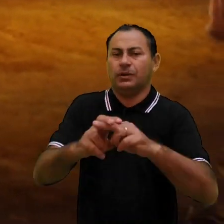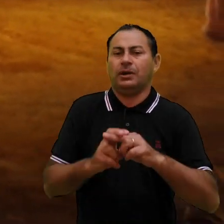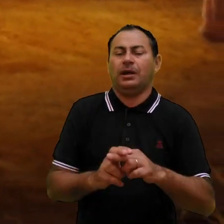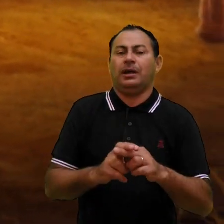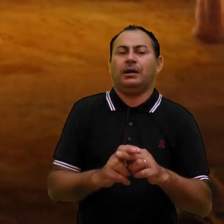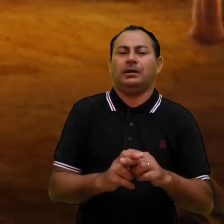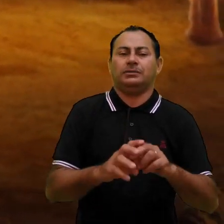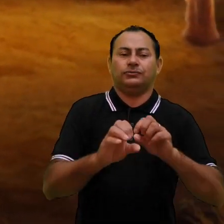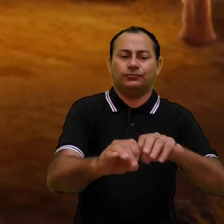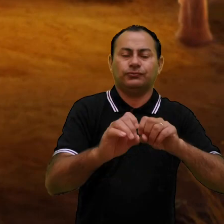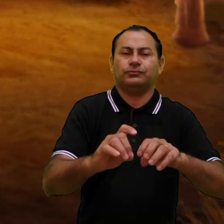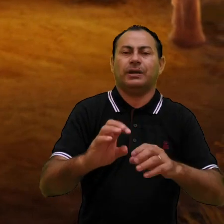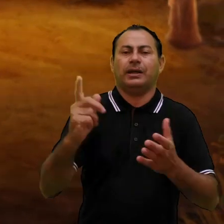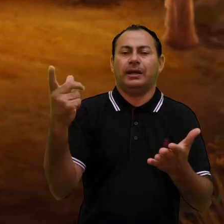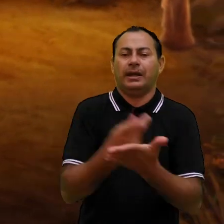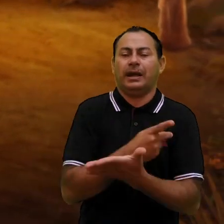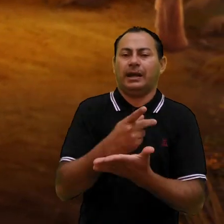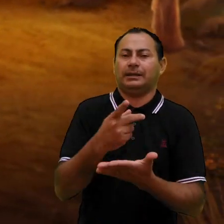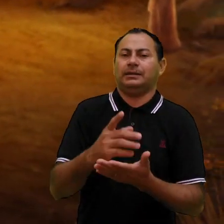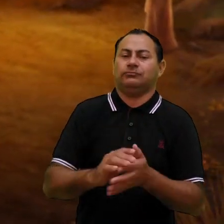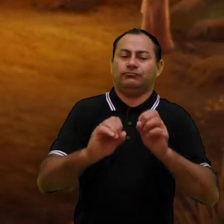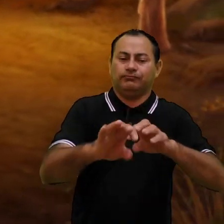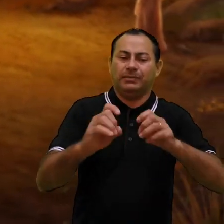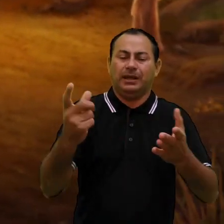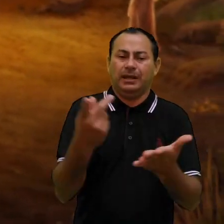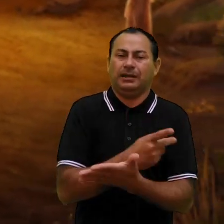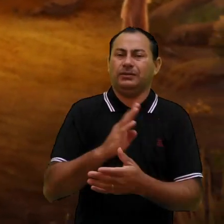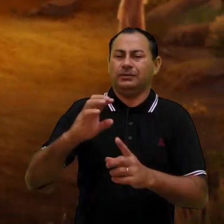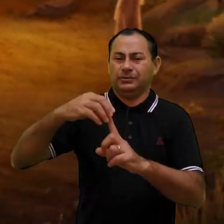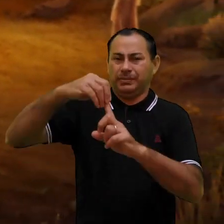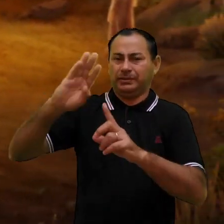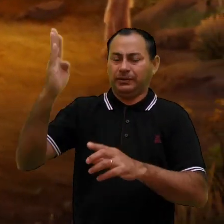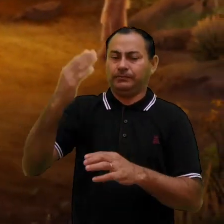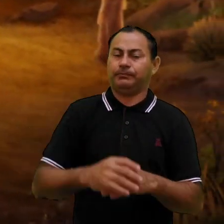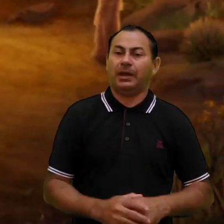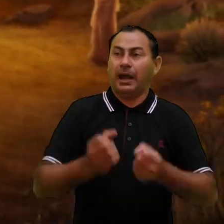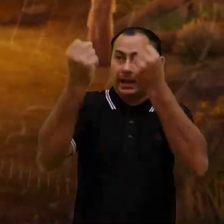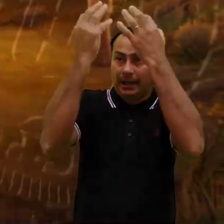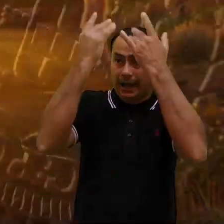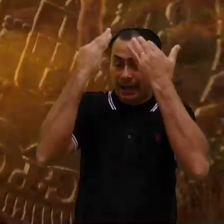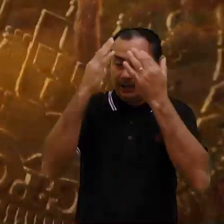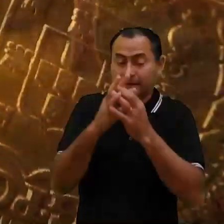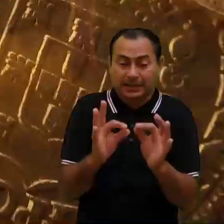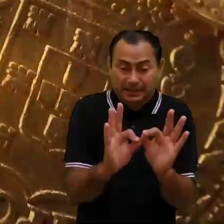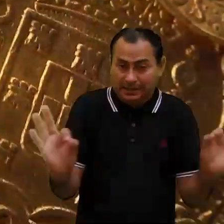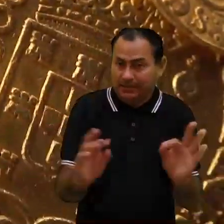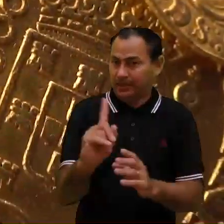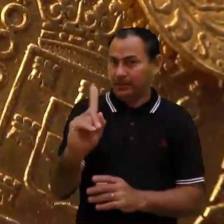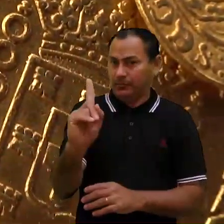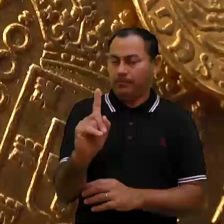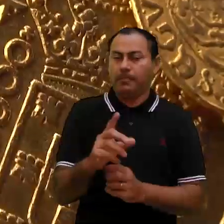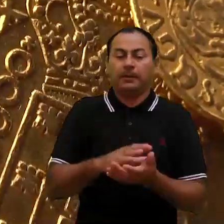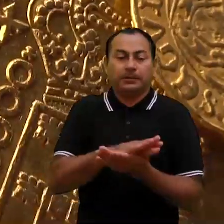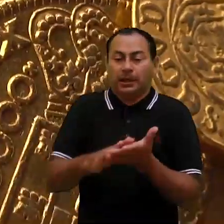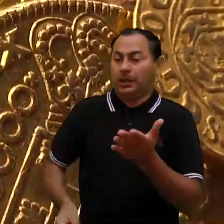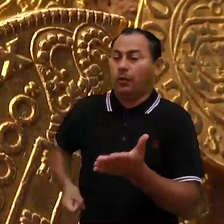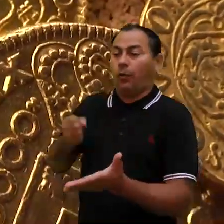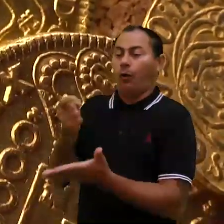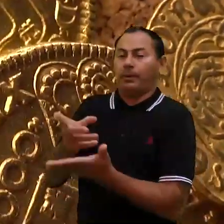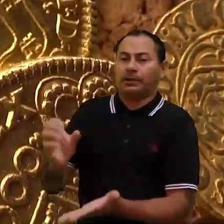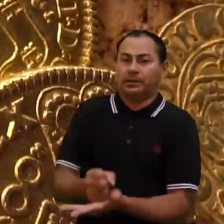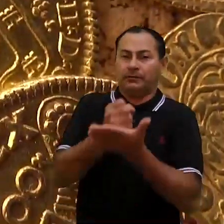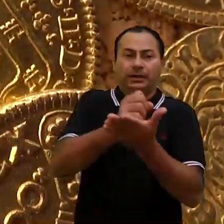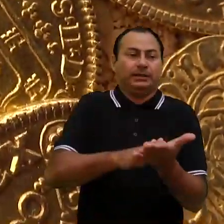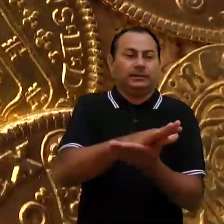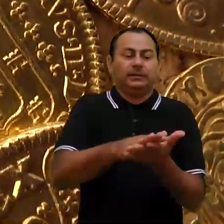ensino enganoso sobre a graça barata. A graça não é barata, a salvação não é barata. Ninguém compra a